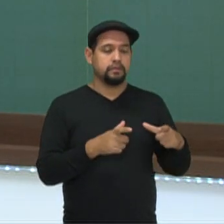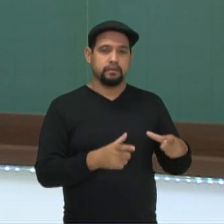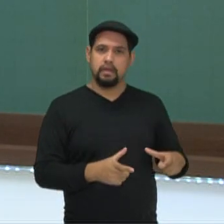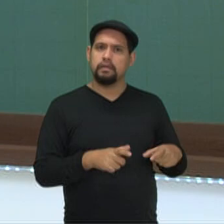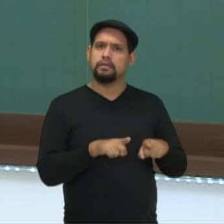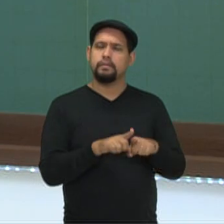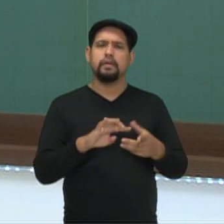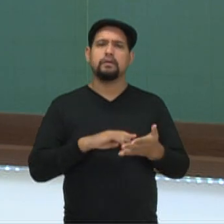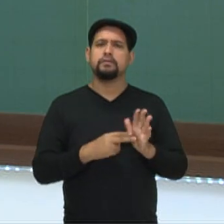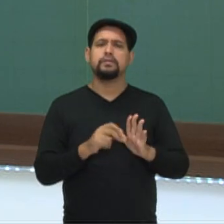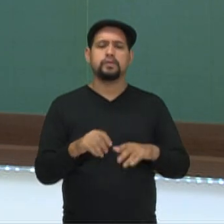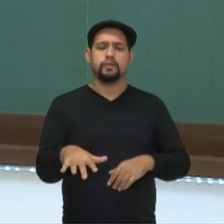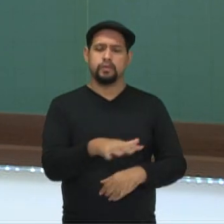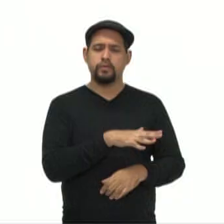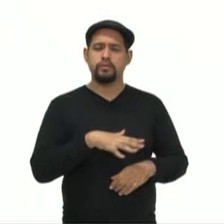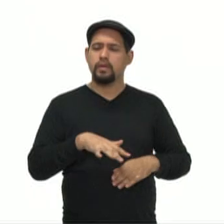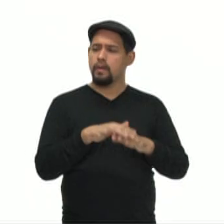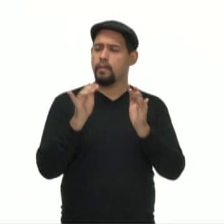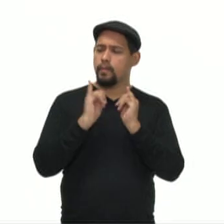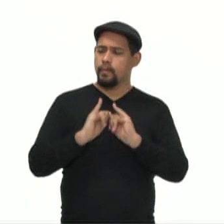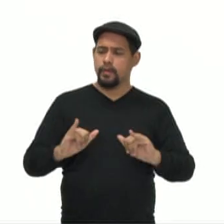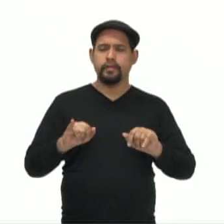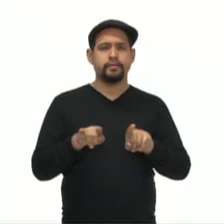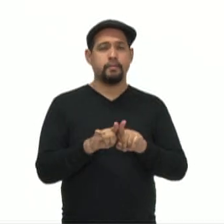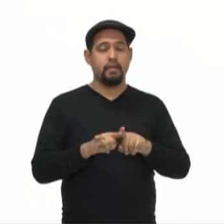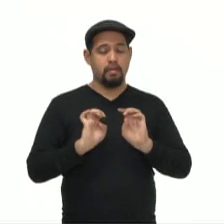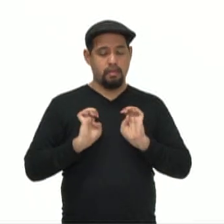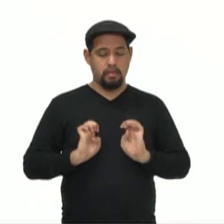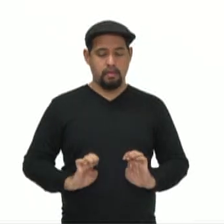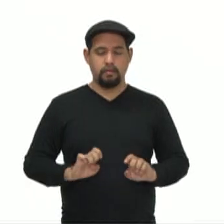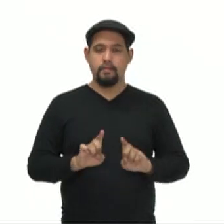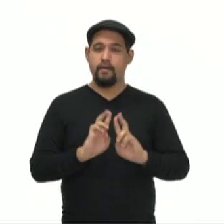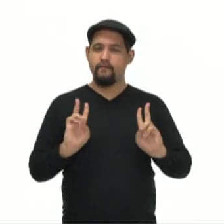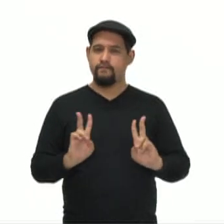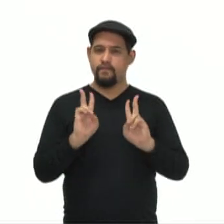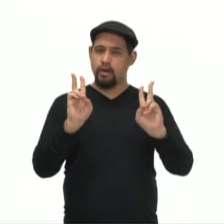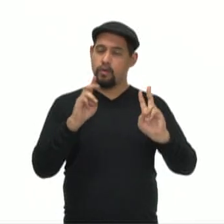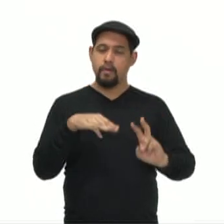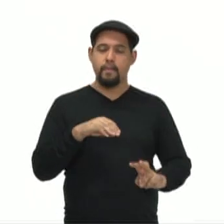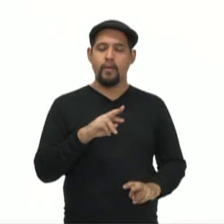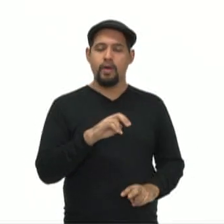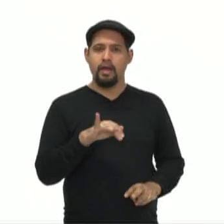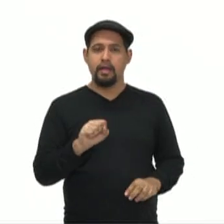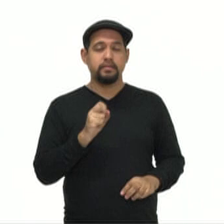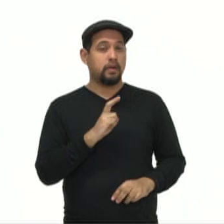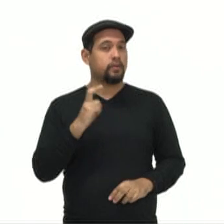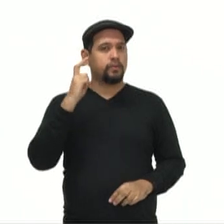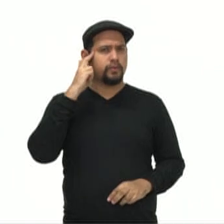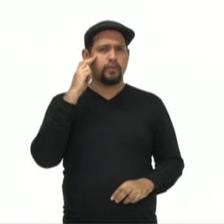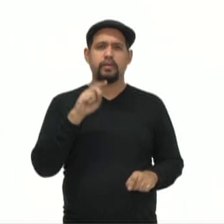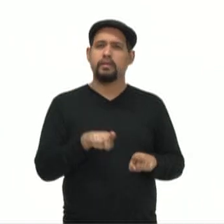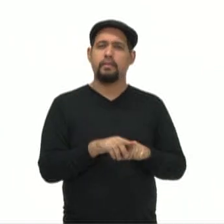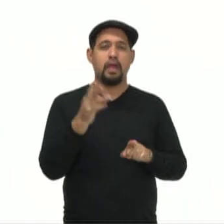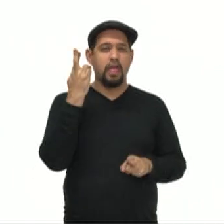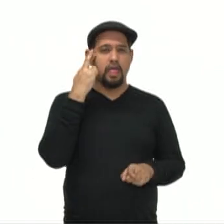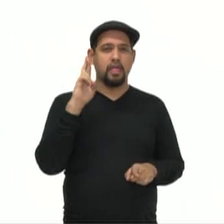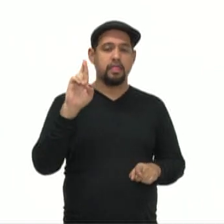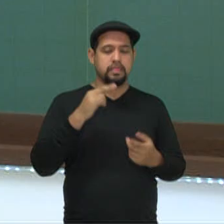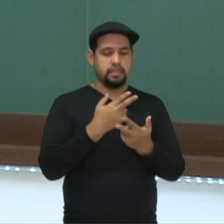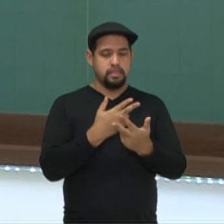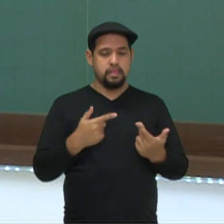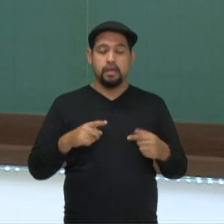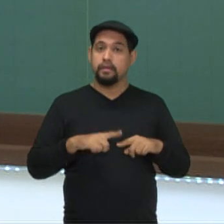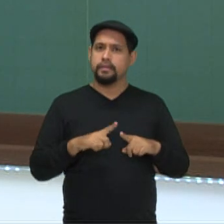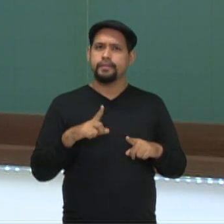sagrados também são um espaço de propagação de preceitos éticos, valores morais das culturas e tradições religiosas. Um detalhe,